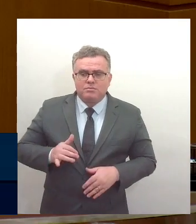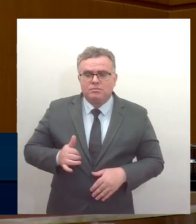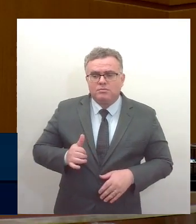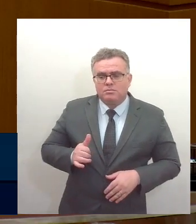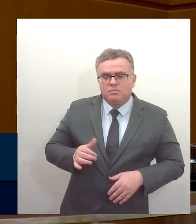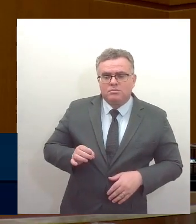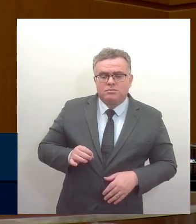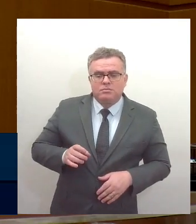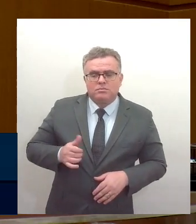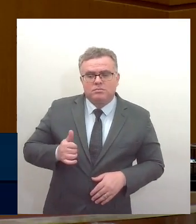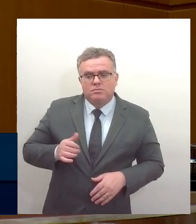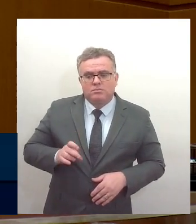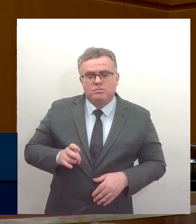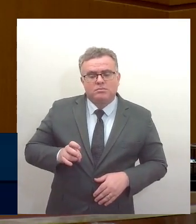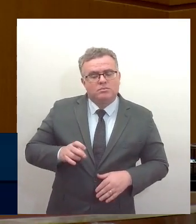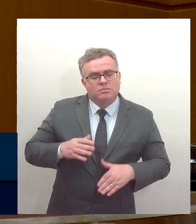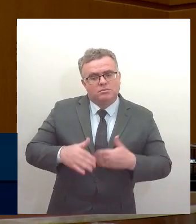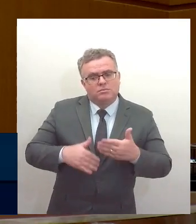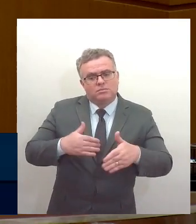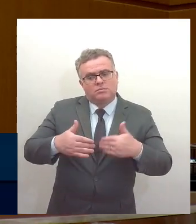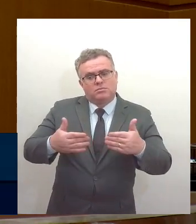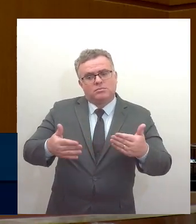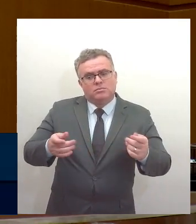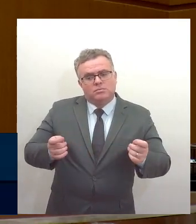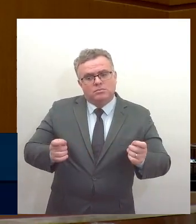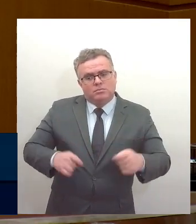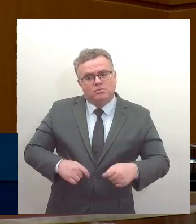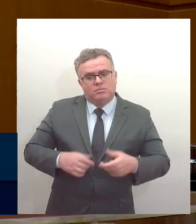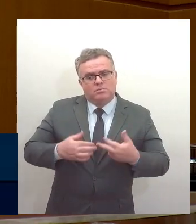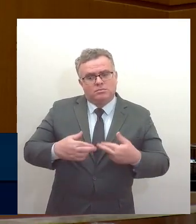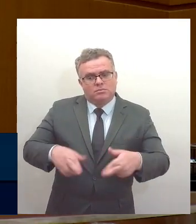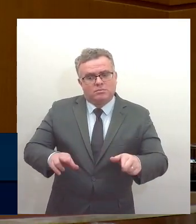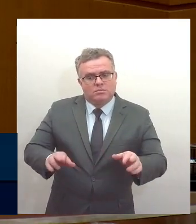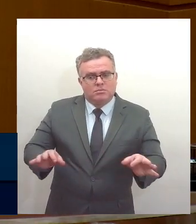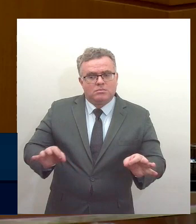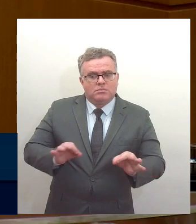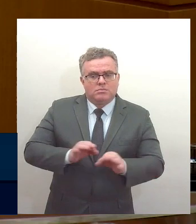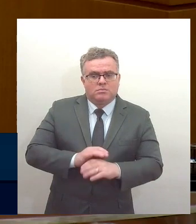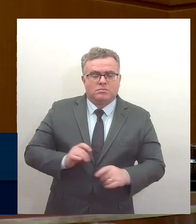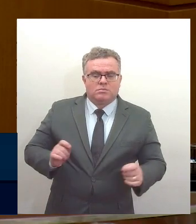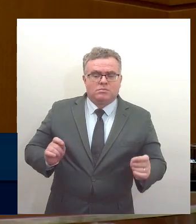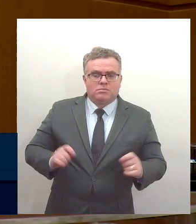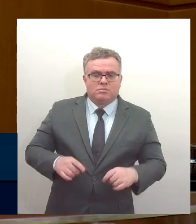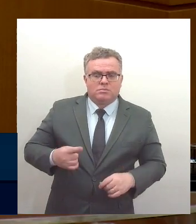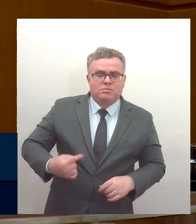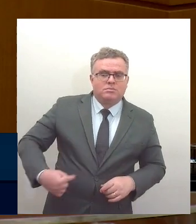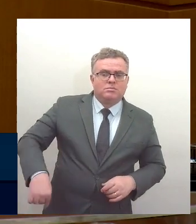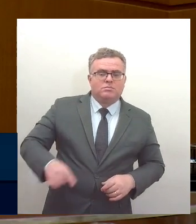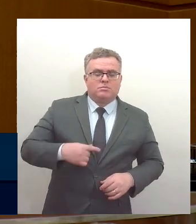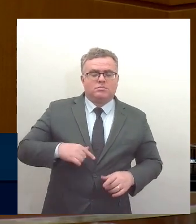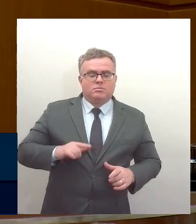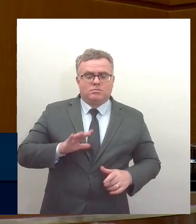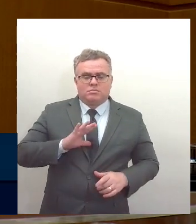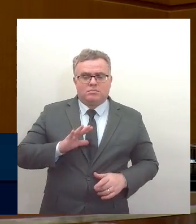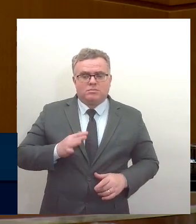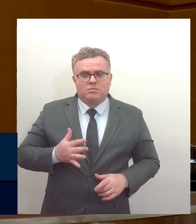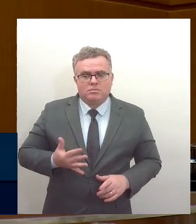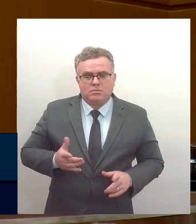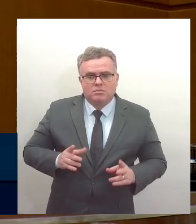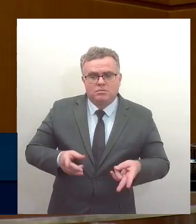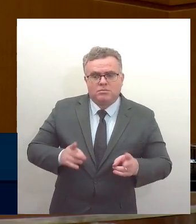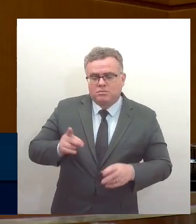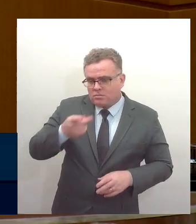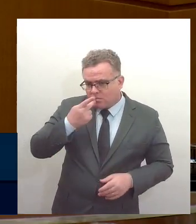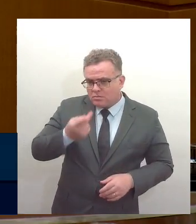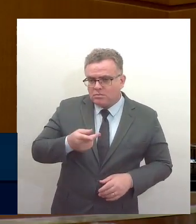conseguindo melhorar um pouco. Basta a gente ter atitude, como o senhor falou aí, basta a gente ter atitude para a